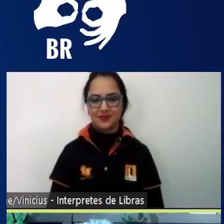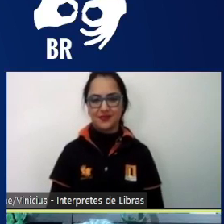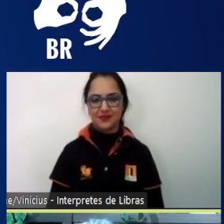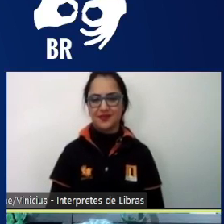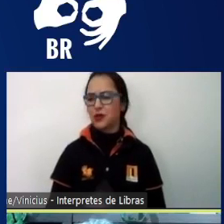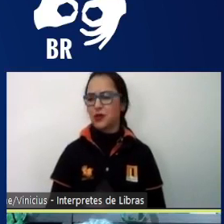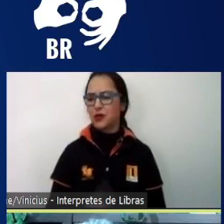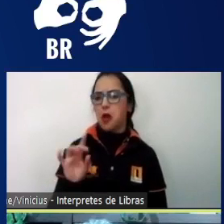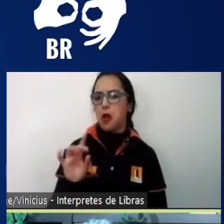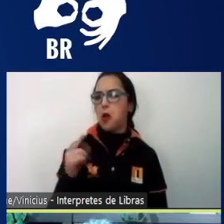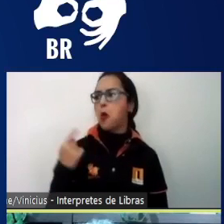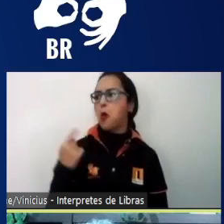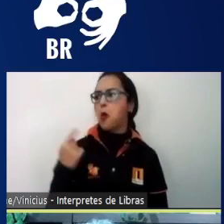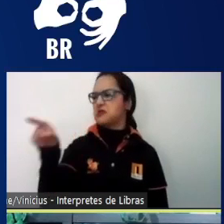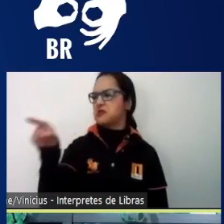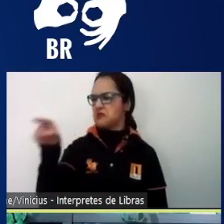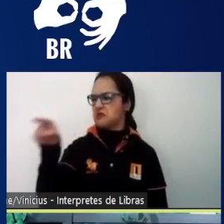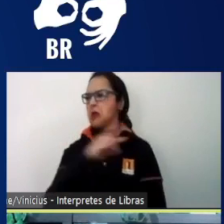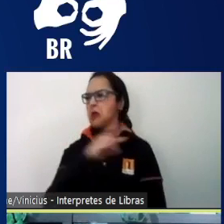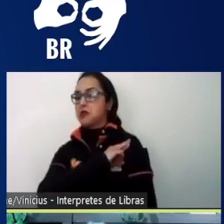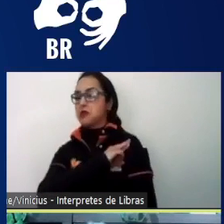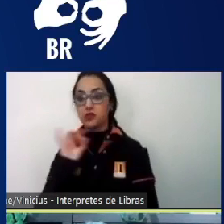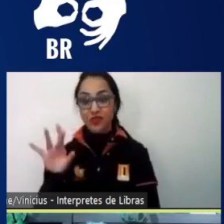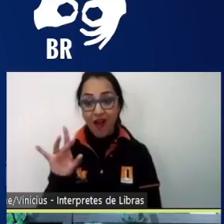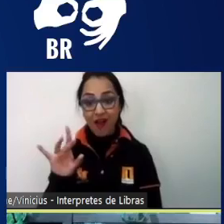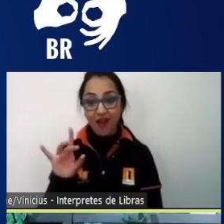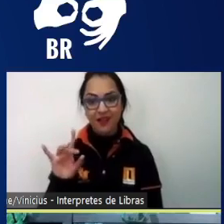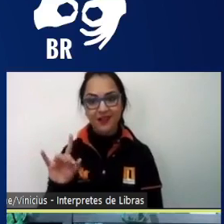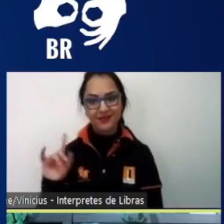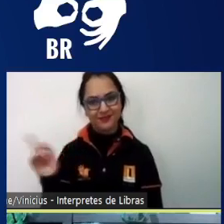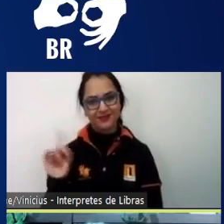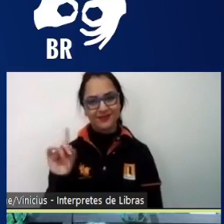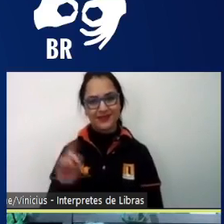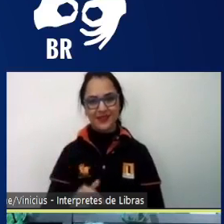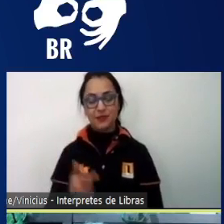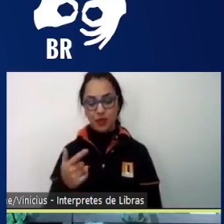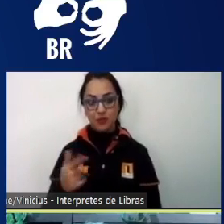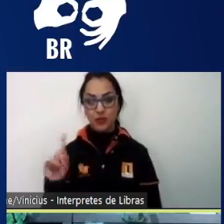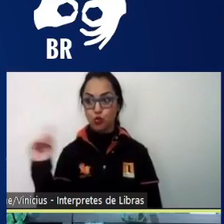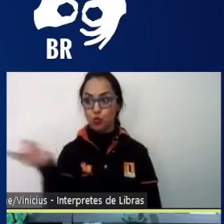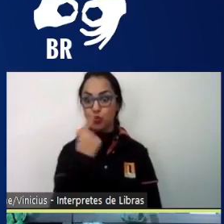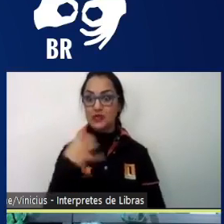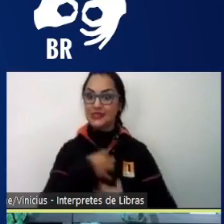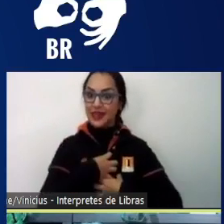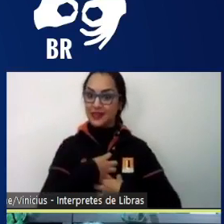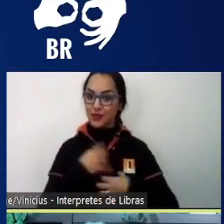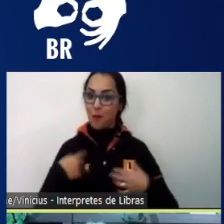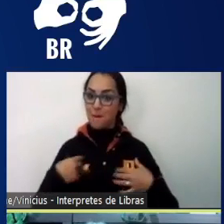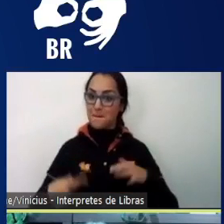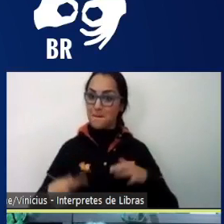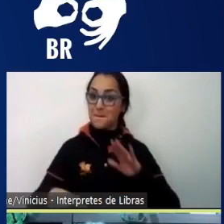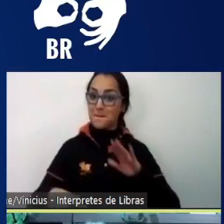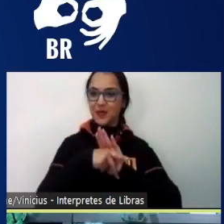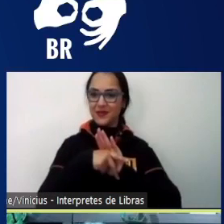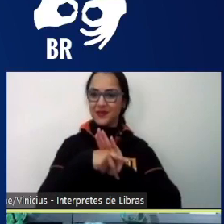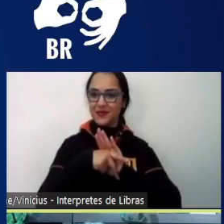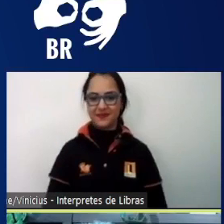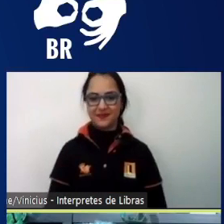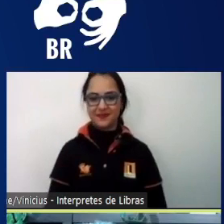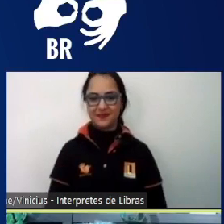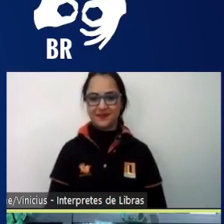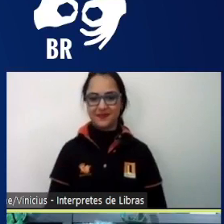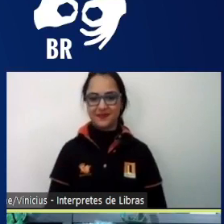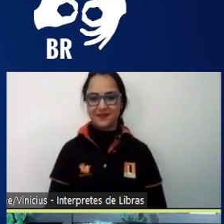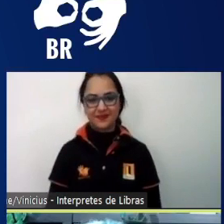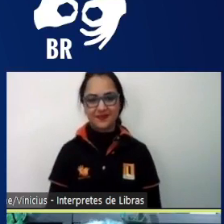responsáveis para garantir que todos se sintam pertencentes. Né? Porque o pertencimento ele é um resultado